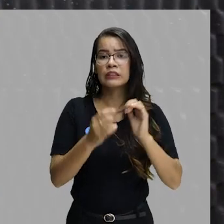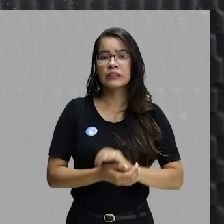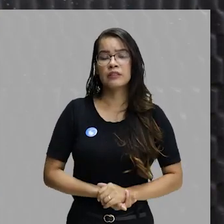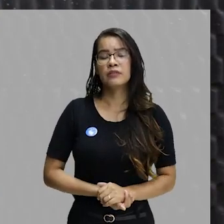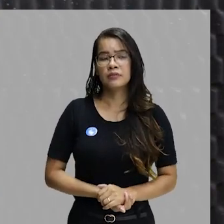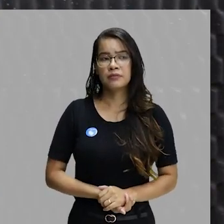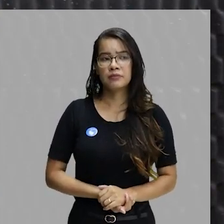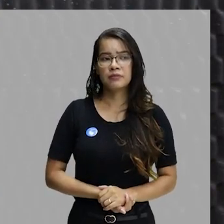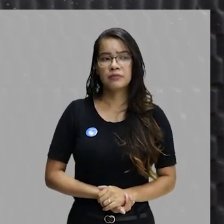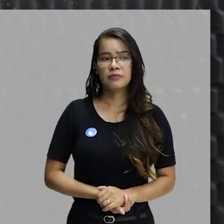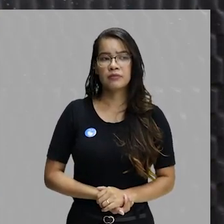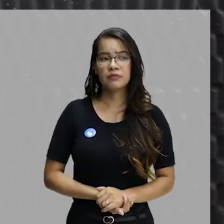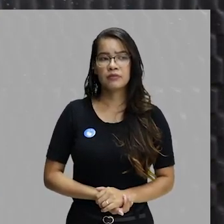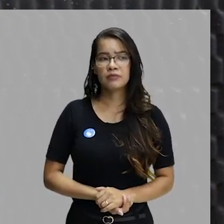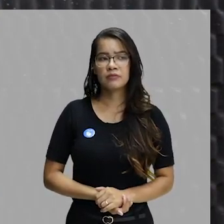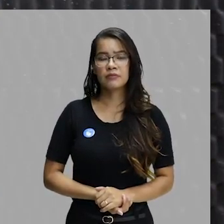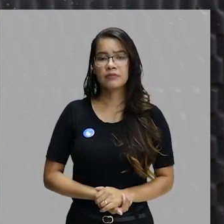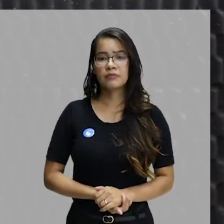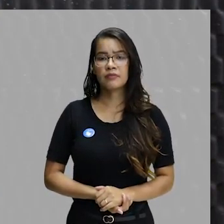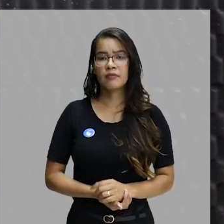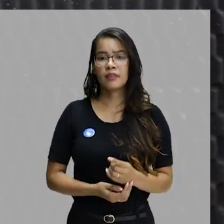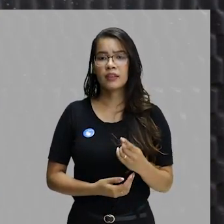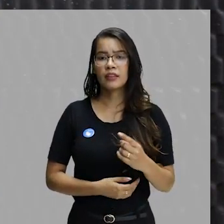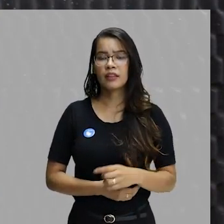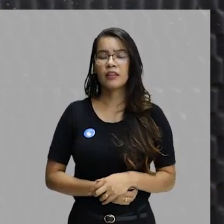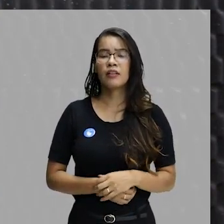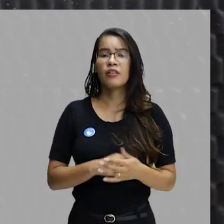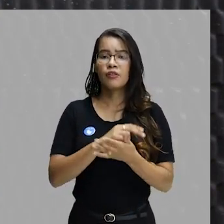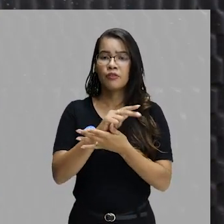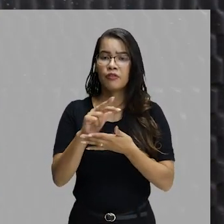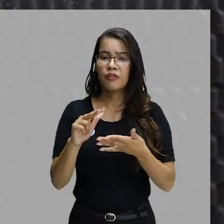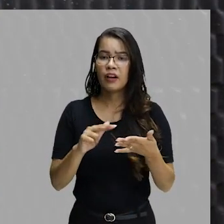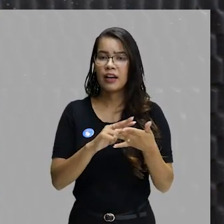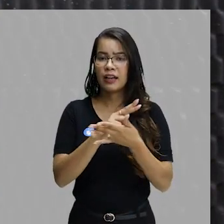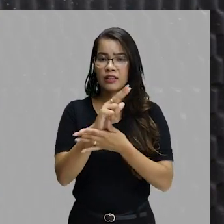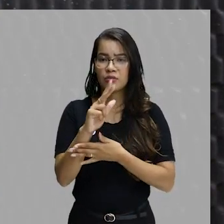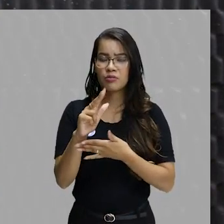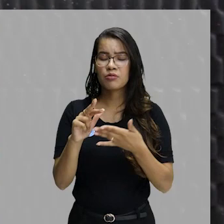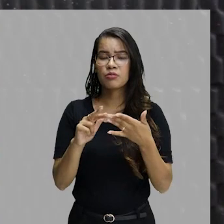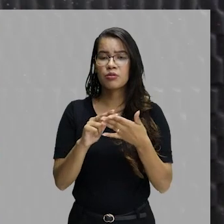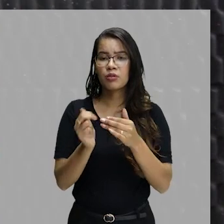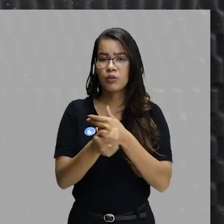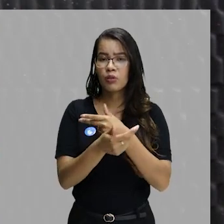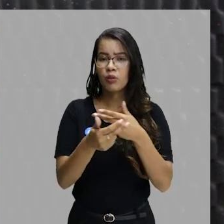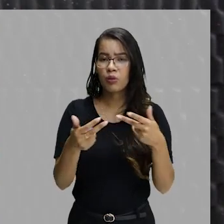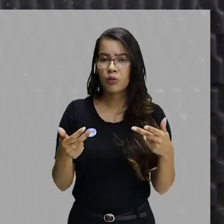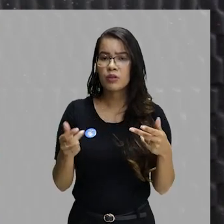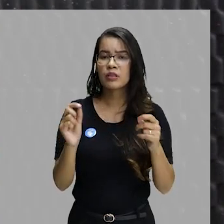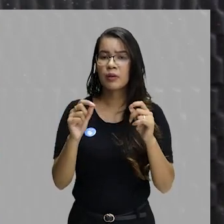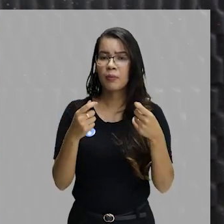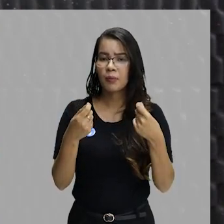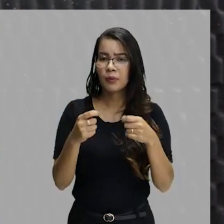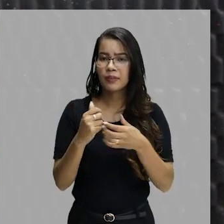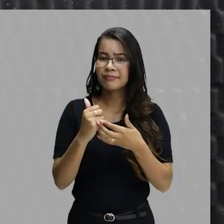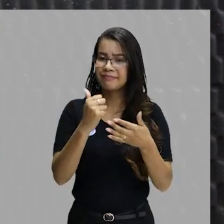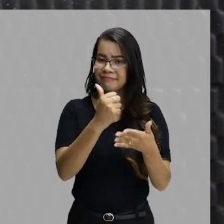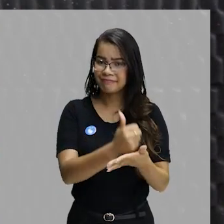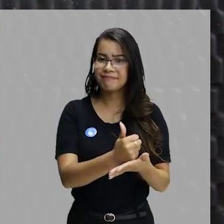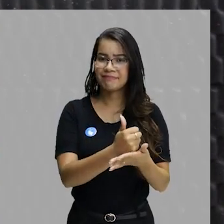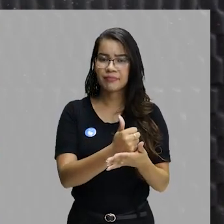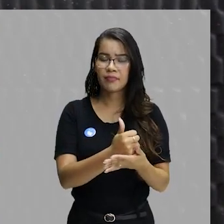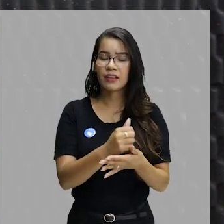cônsules, pretores, cessores, edis e o próprio tribuno da plebe, que vai ser